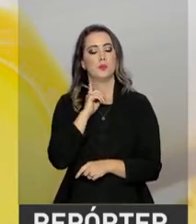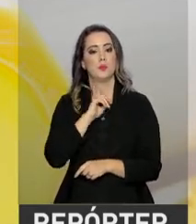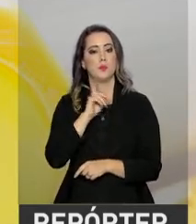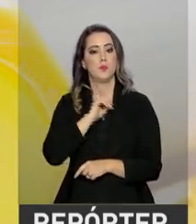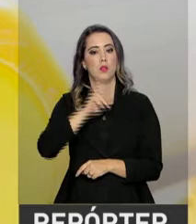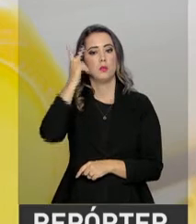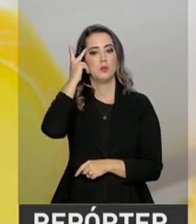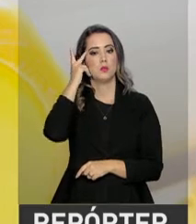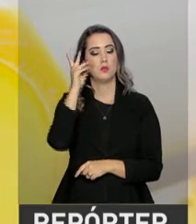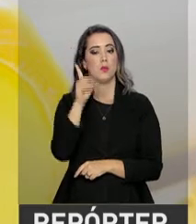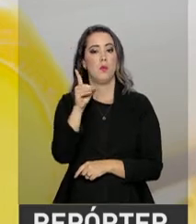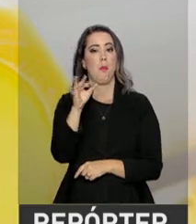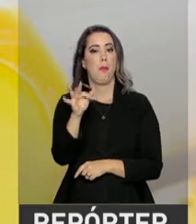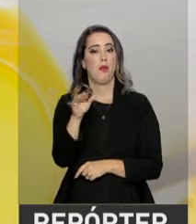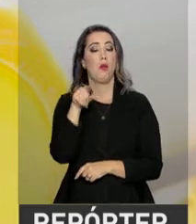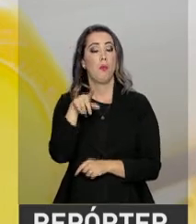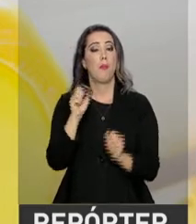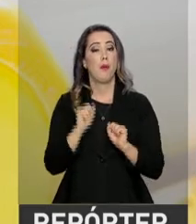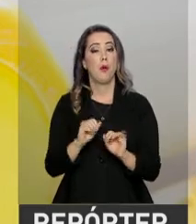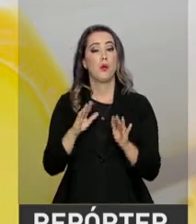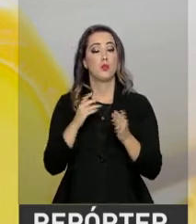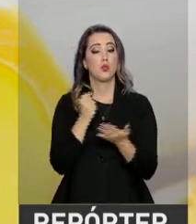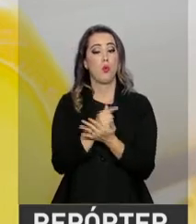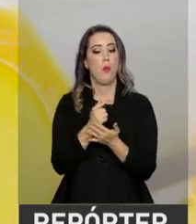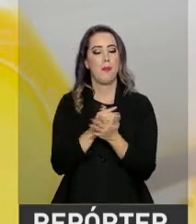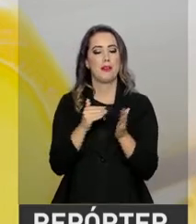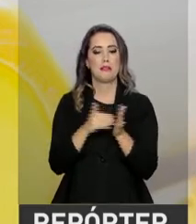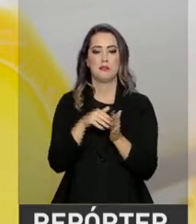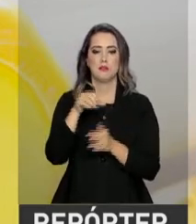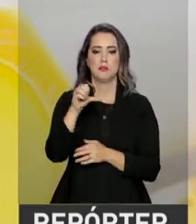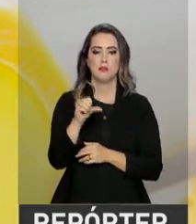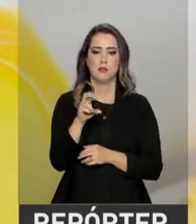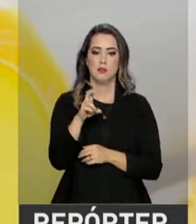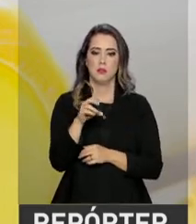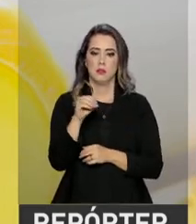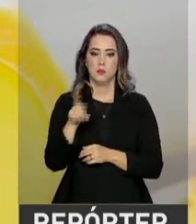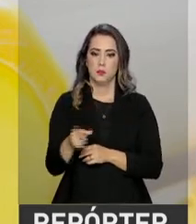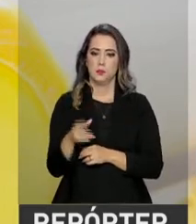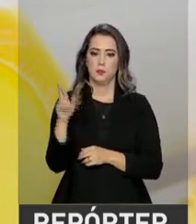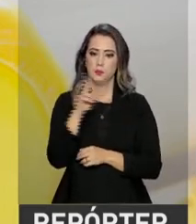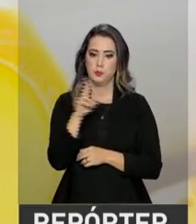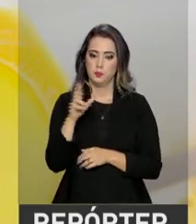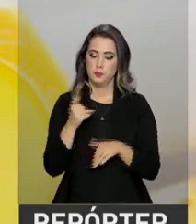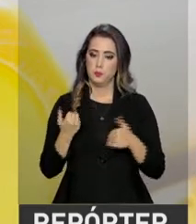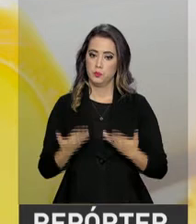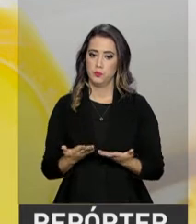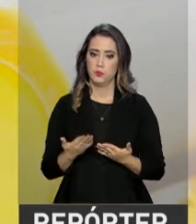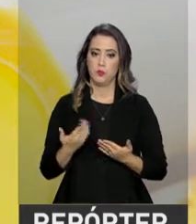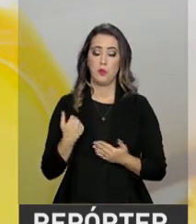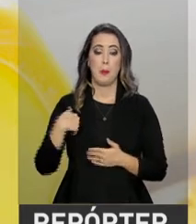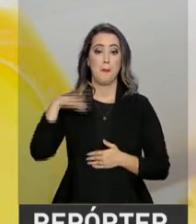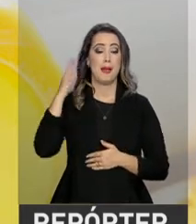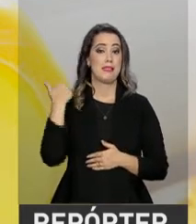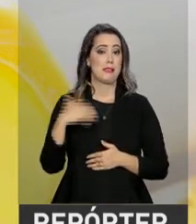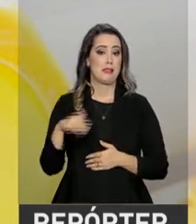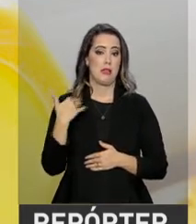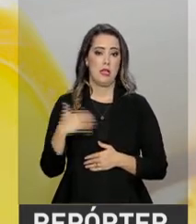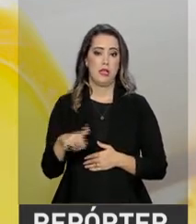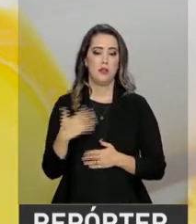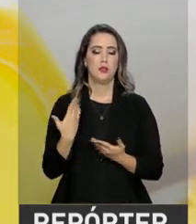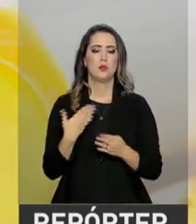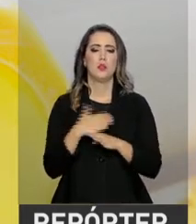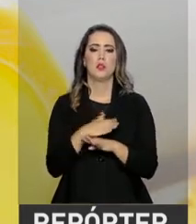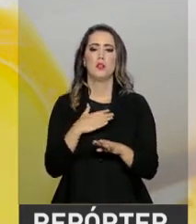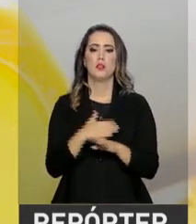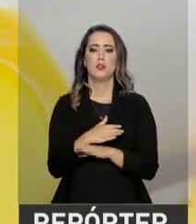gerais e distrito federal um imóvel pode custar até 950 mil reais para os imóveis mais caros que entram no sistema